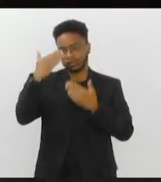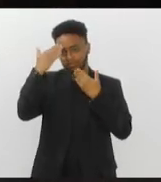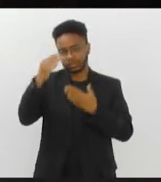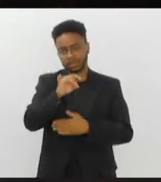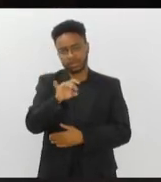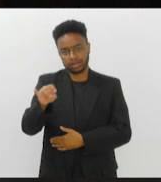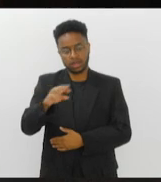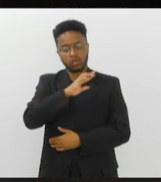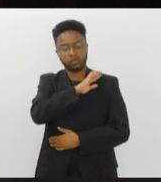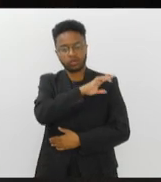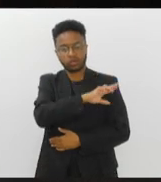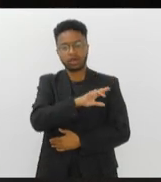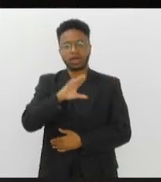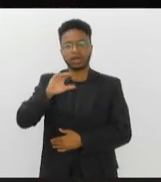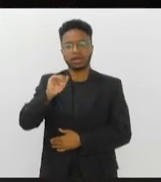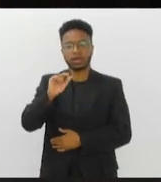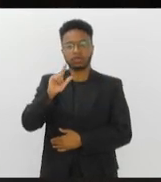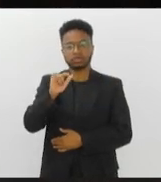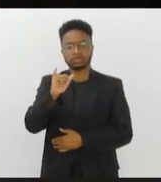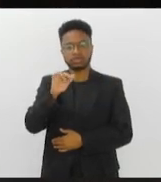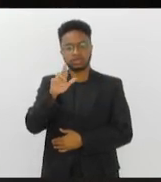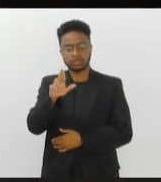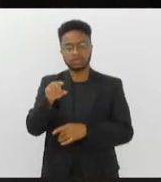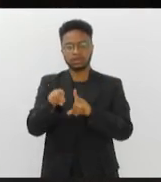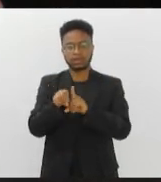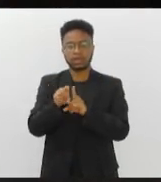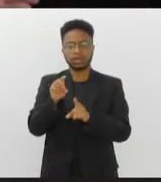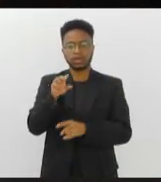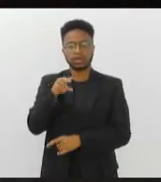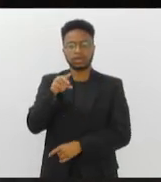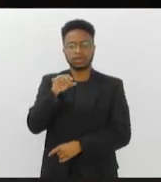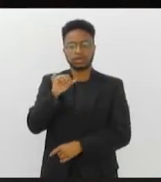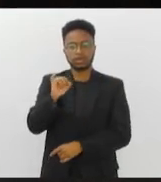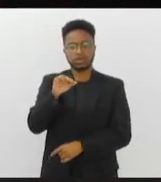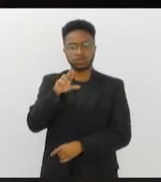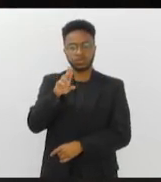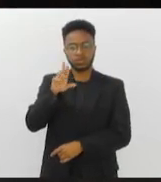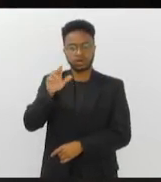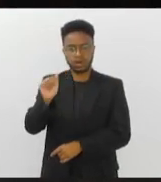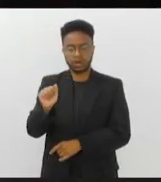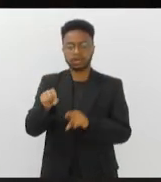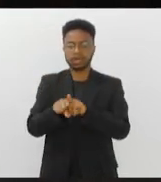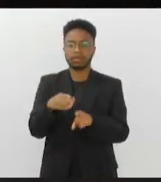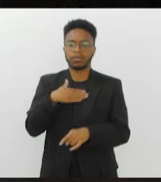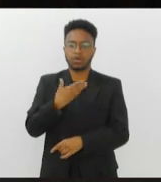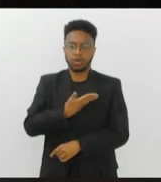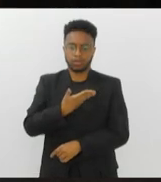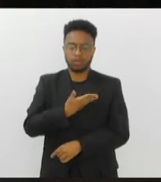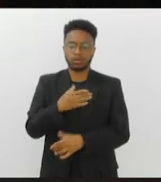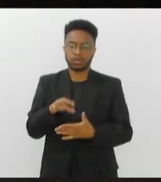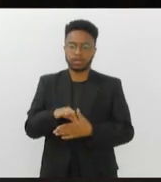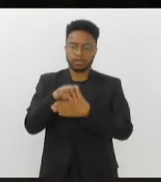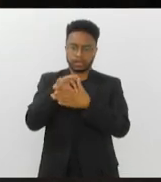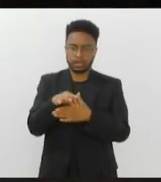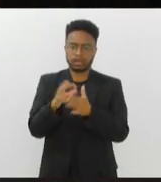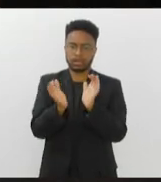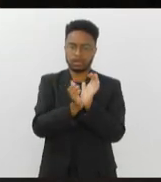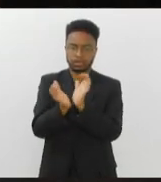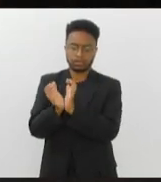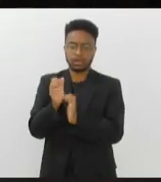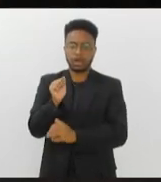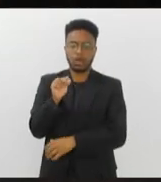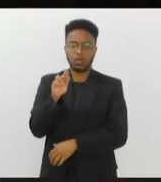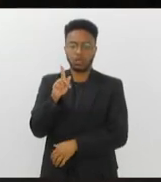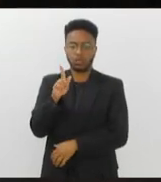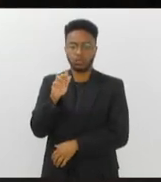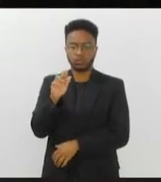Claucir, Coronel Miura, e o meu amigo que foi chefe de gabinete, Dr. Augusto. Dizer que eu